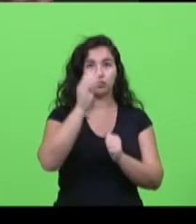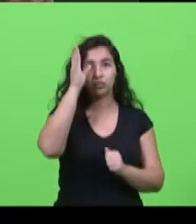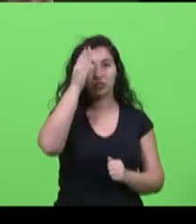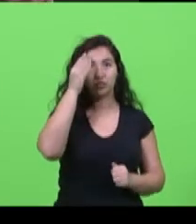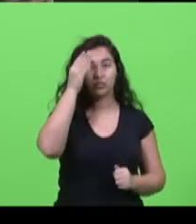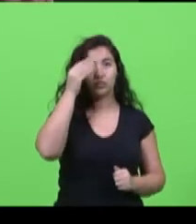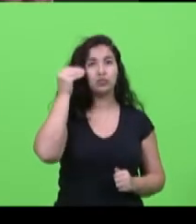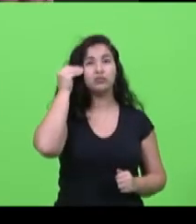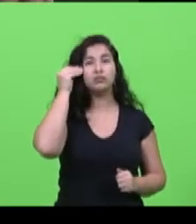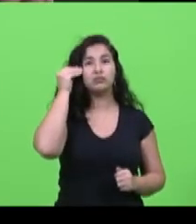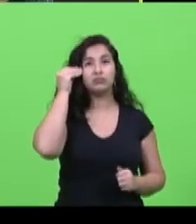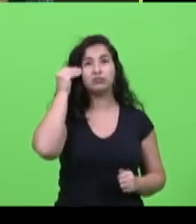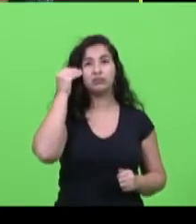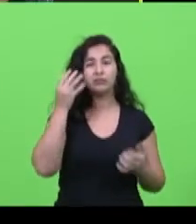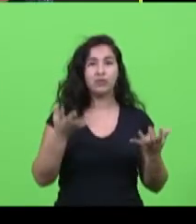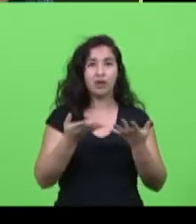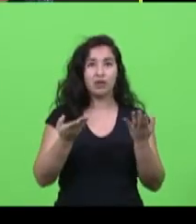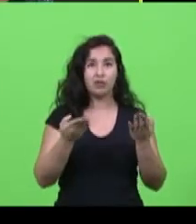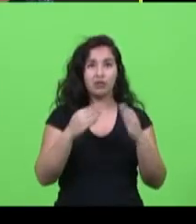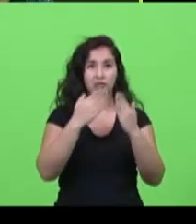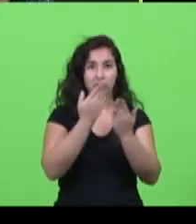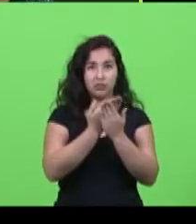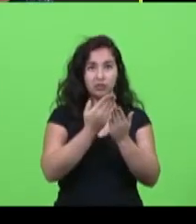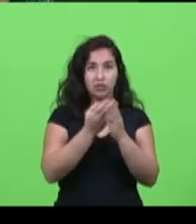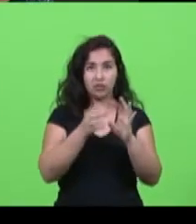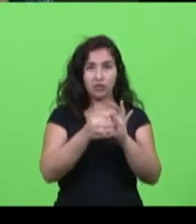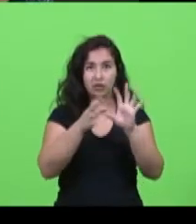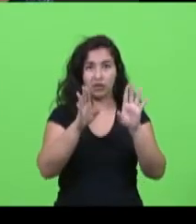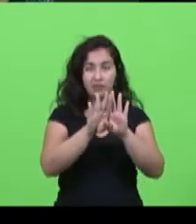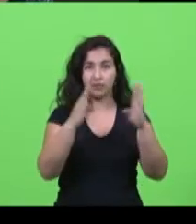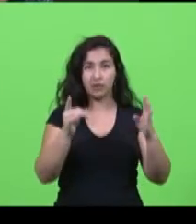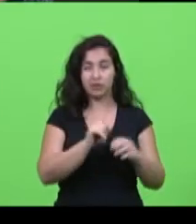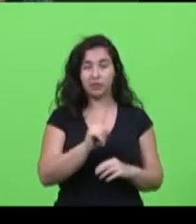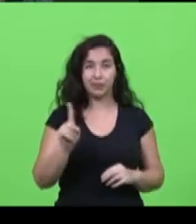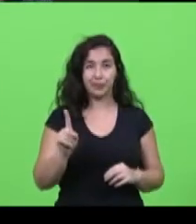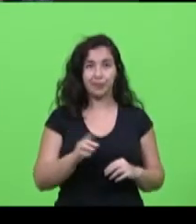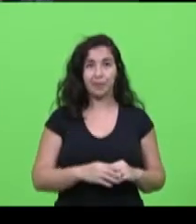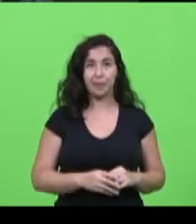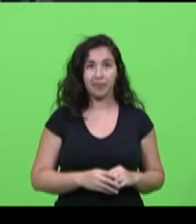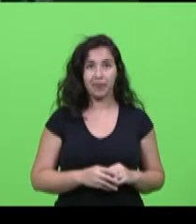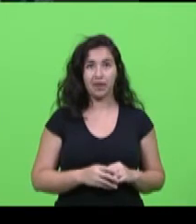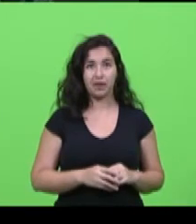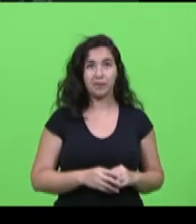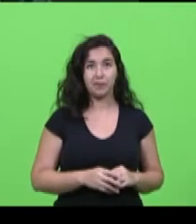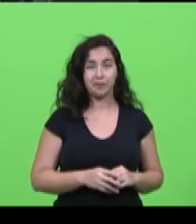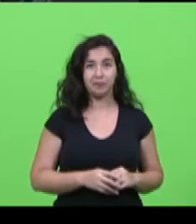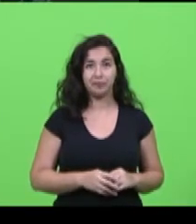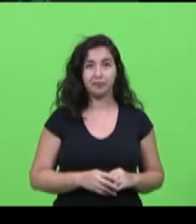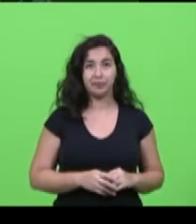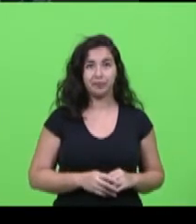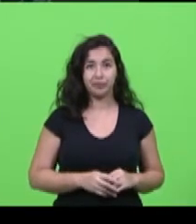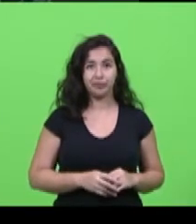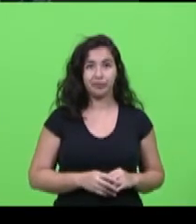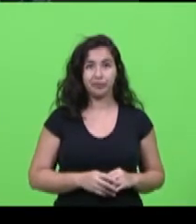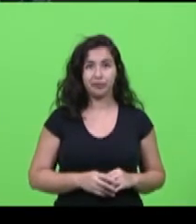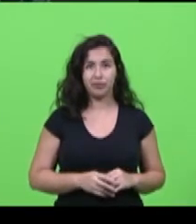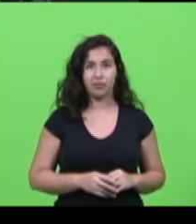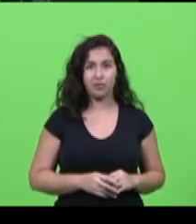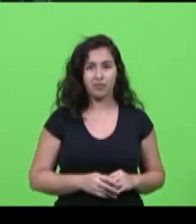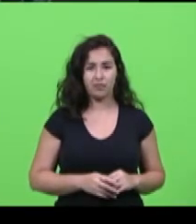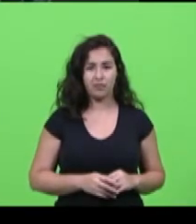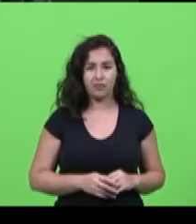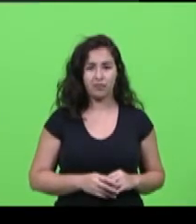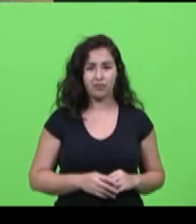escola, nesse momento, não podemos fazer essa liberalidade. Deputado Mauro acompanha a deputada Luciane Carminati. Indicação.